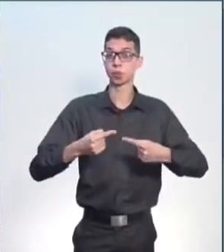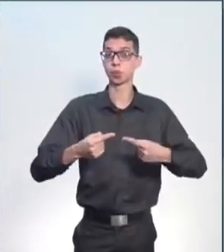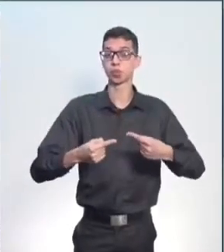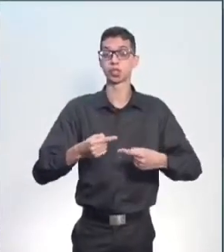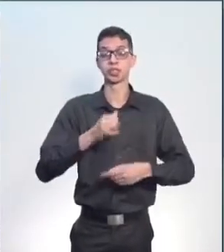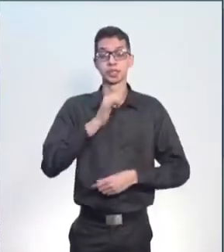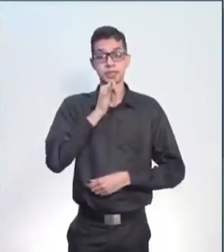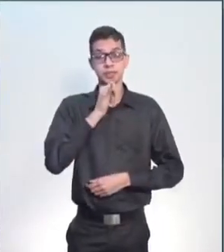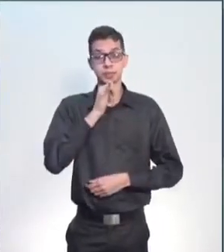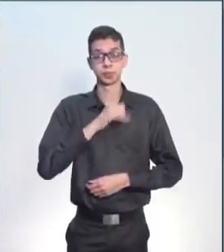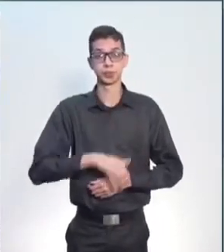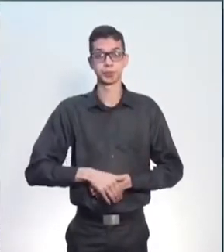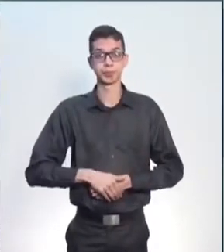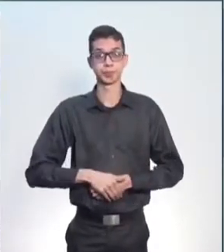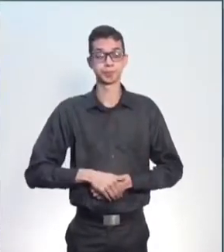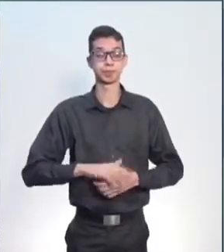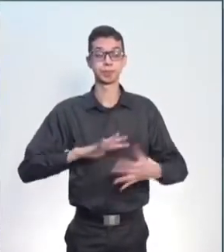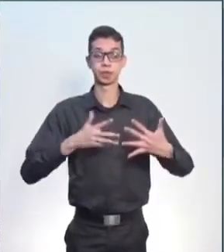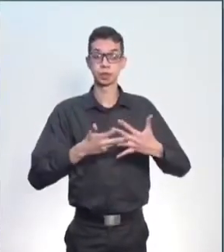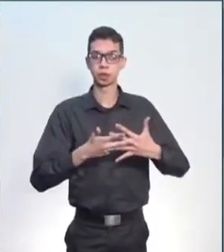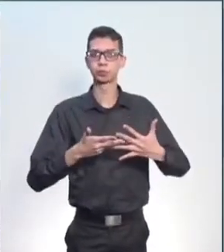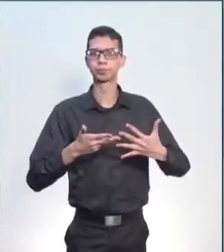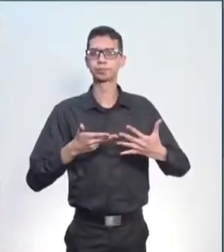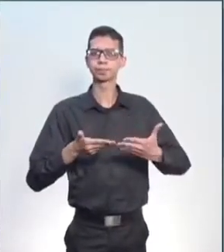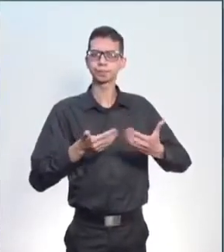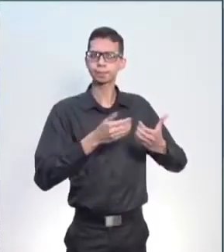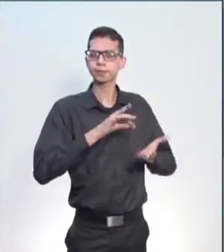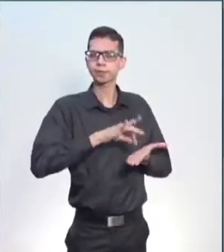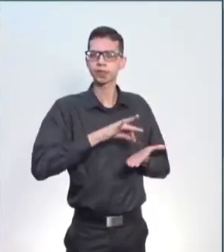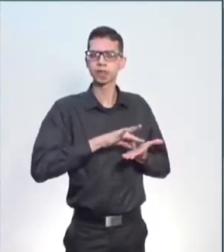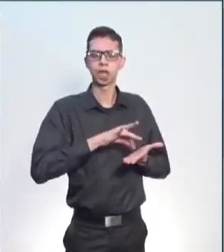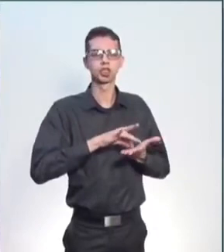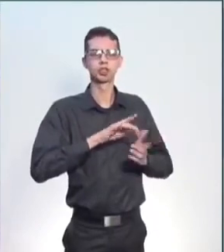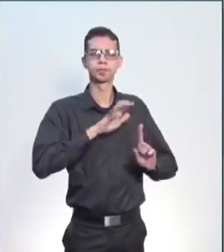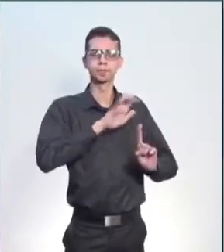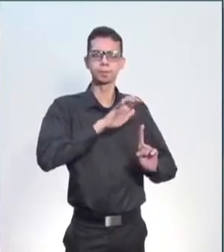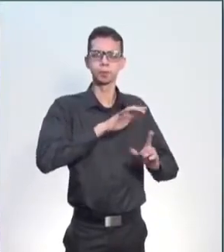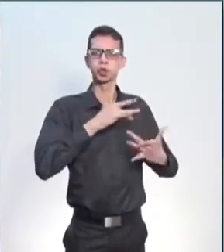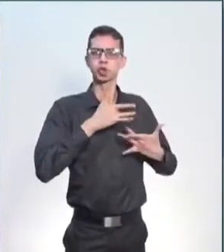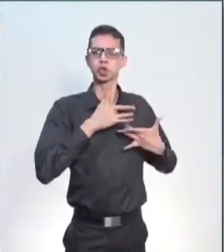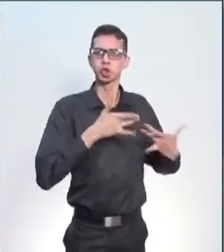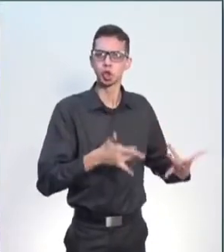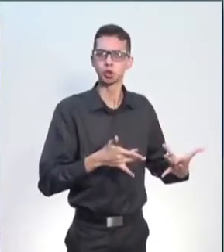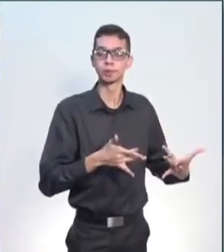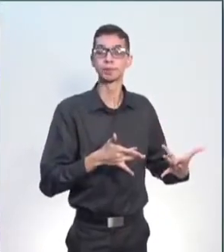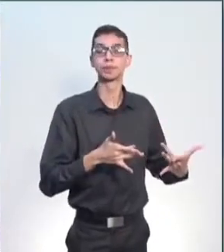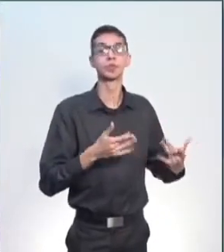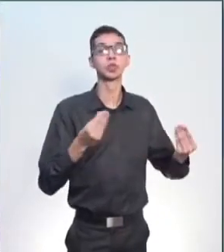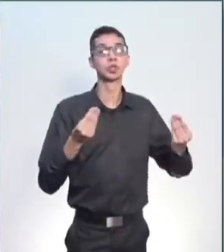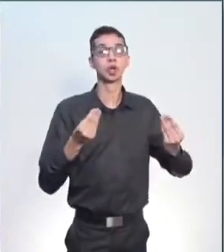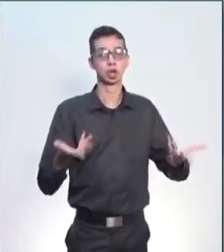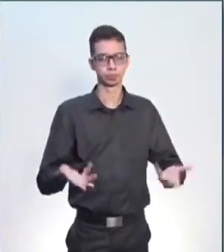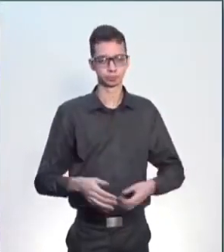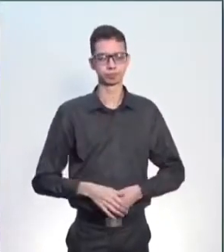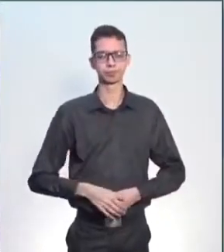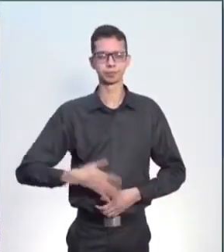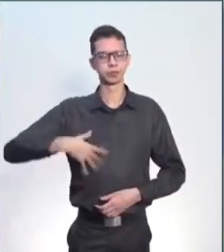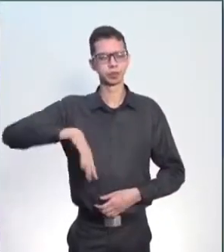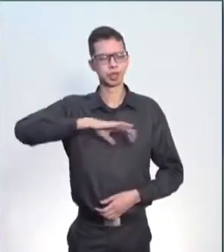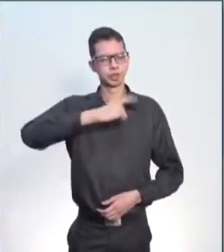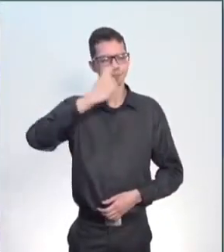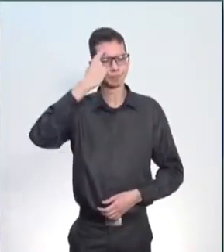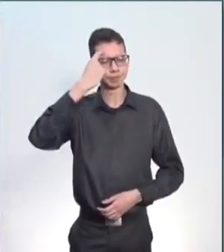que exige do cidadão uma solidariedade e de que meio? Vamos pensar um pouco? Eu sei que é uma atividade